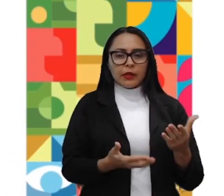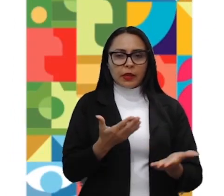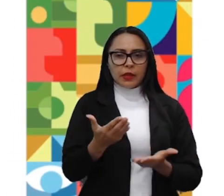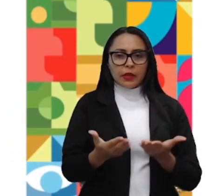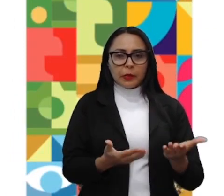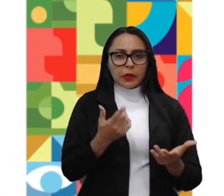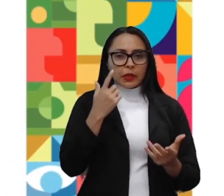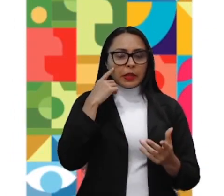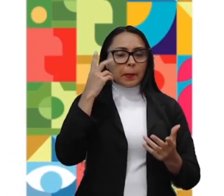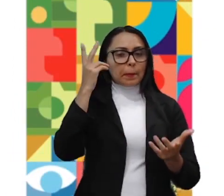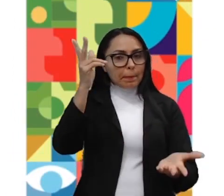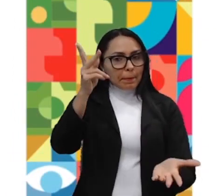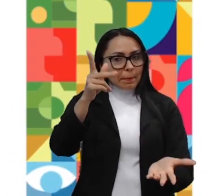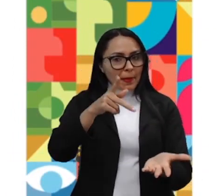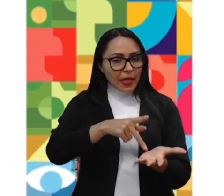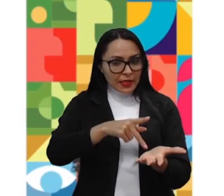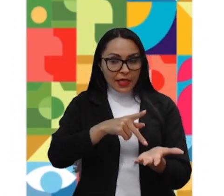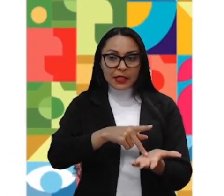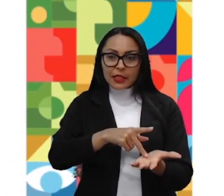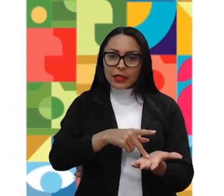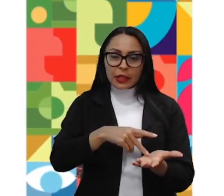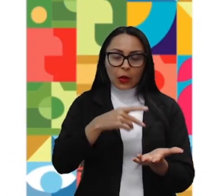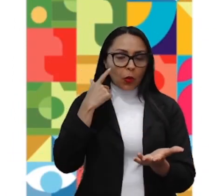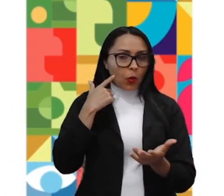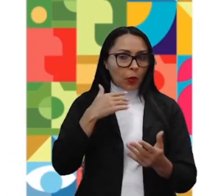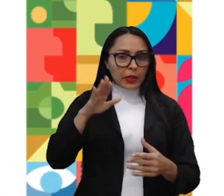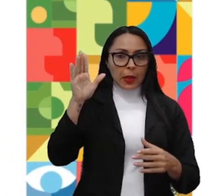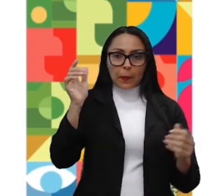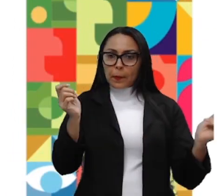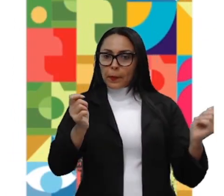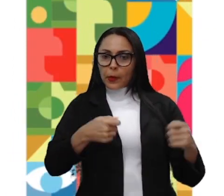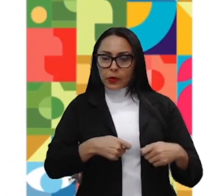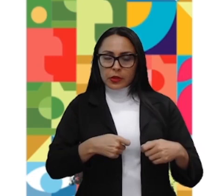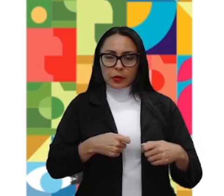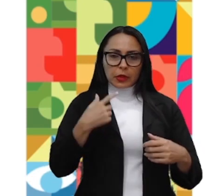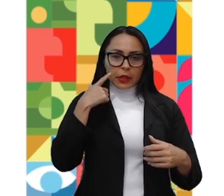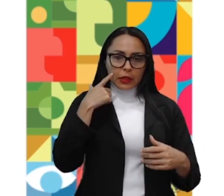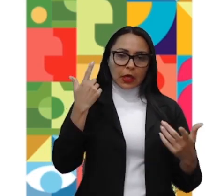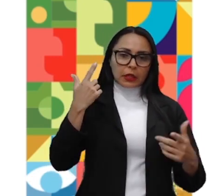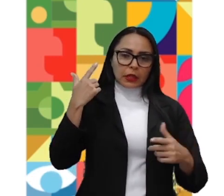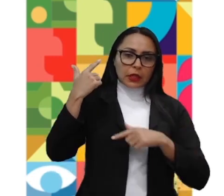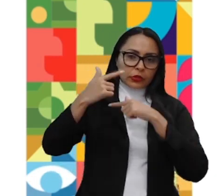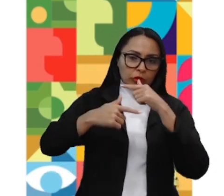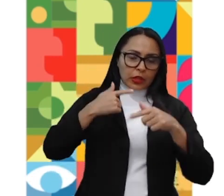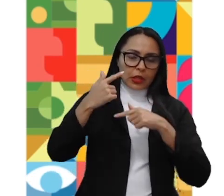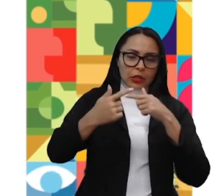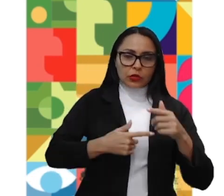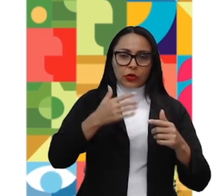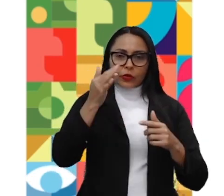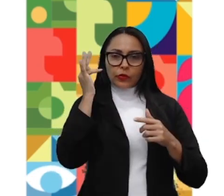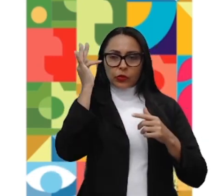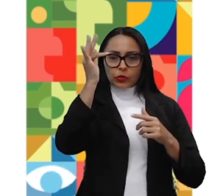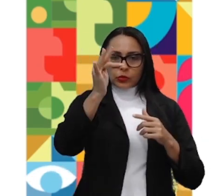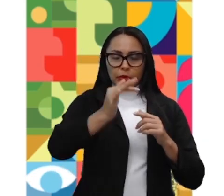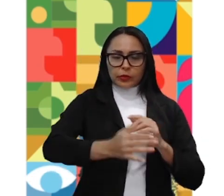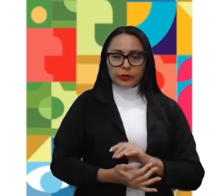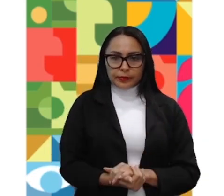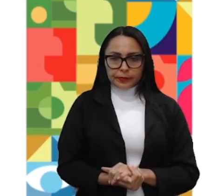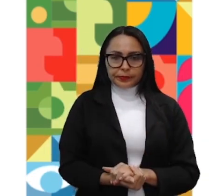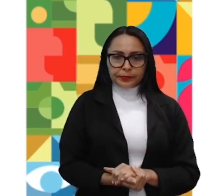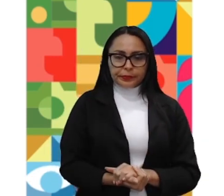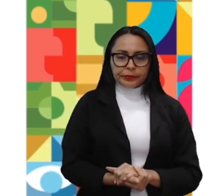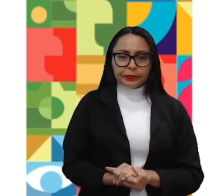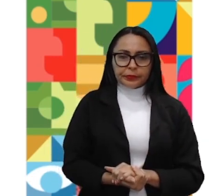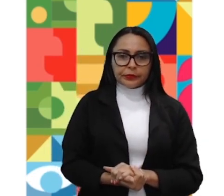necessidades presentes sem comprometer a possibilidade de as gerações futuras atenderem às suas próprias